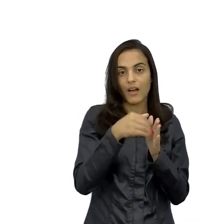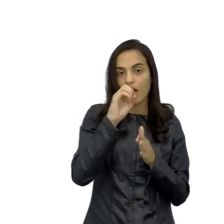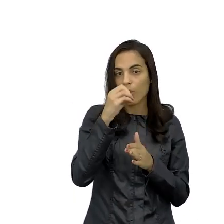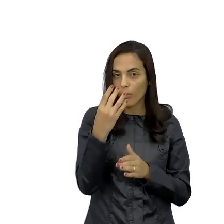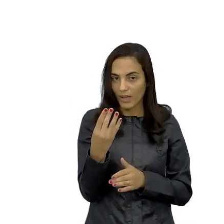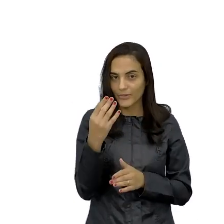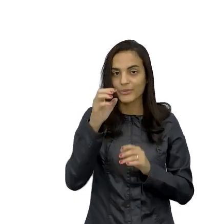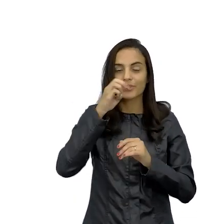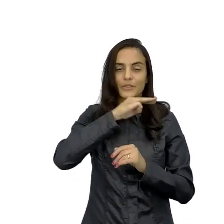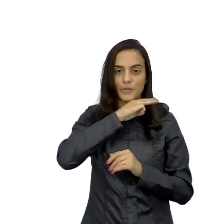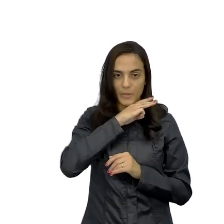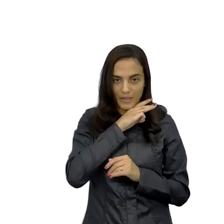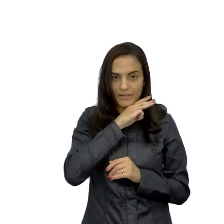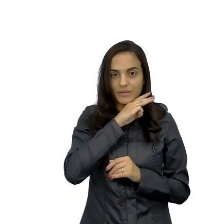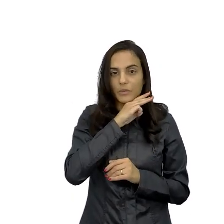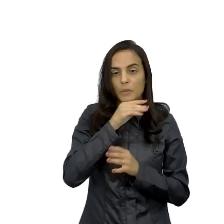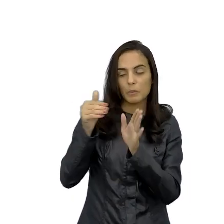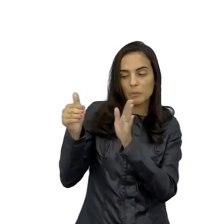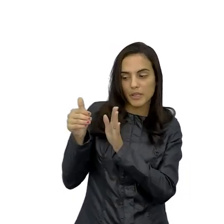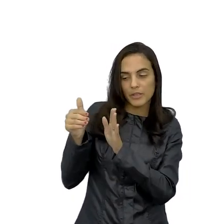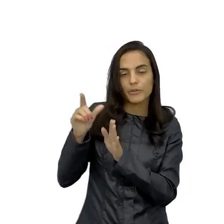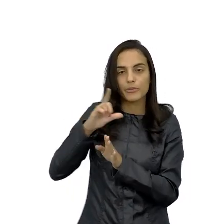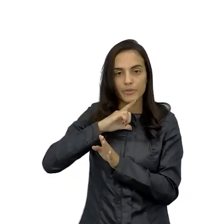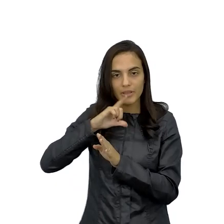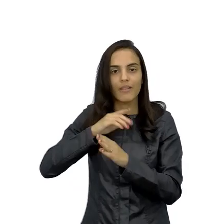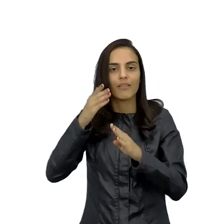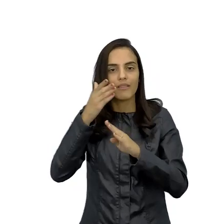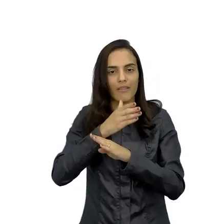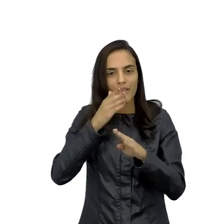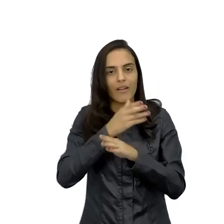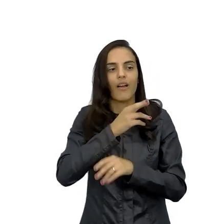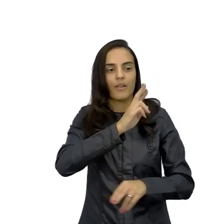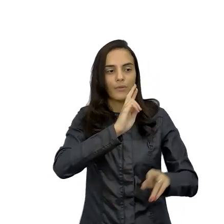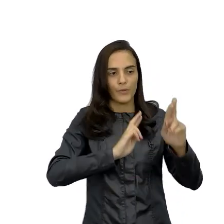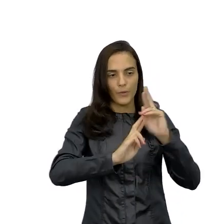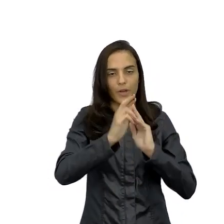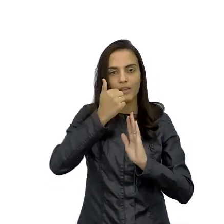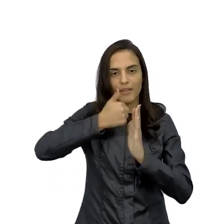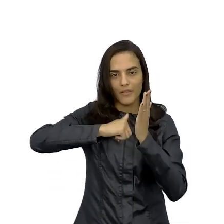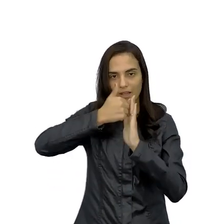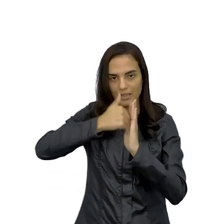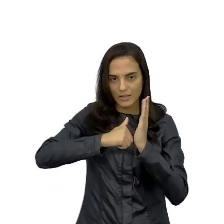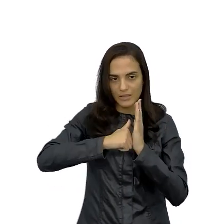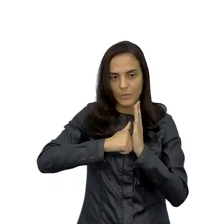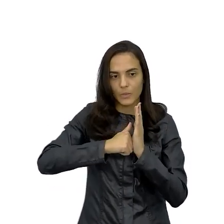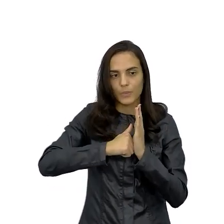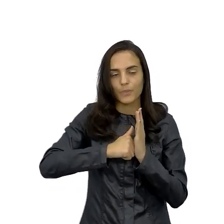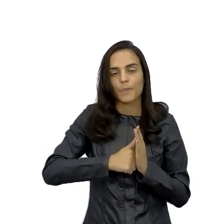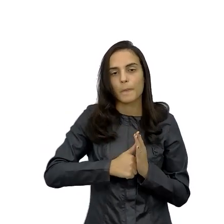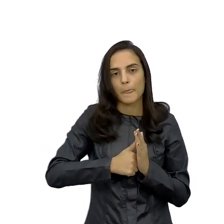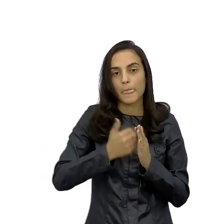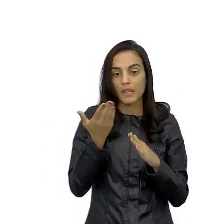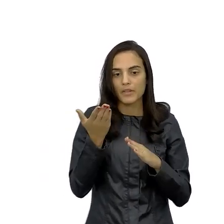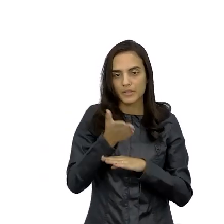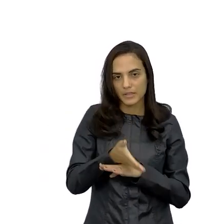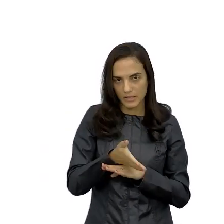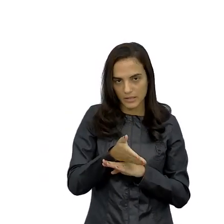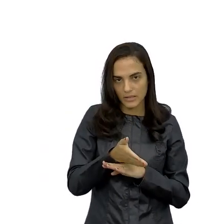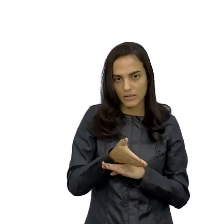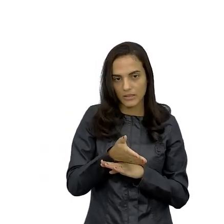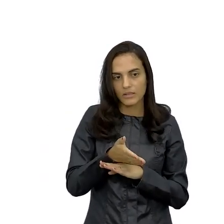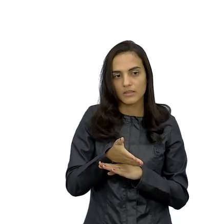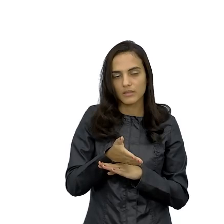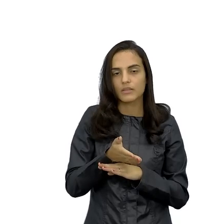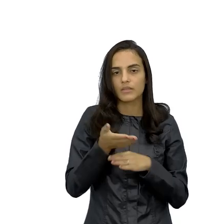março. Neste período, vocês vão ter acesso já aos resultados da avaliação diagnóstica, né, de entrada, que vai